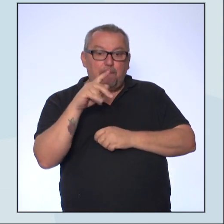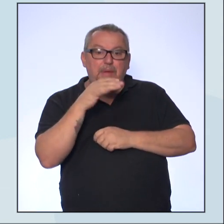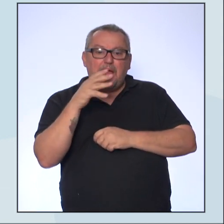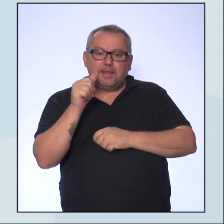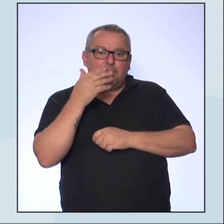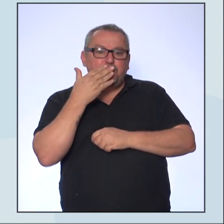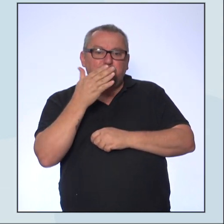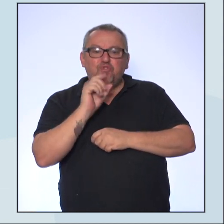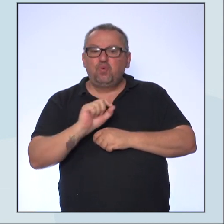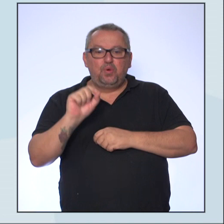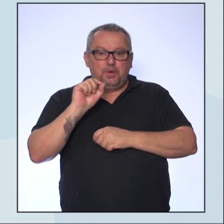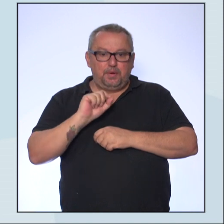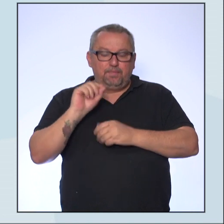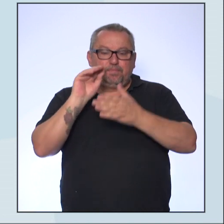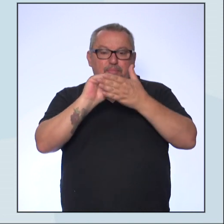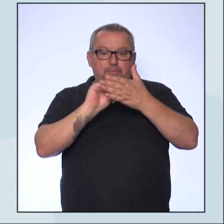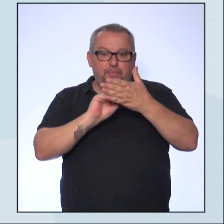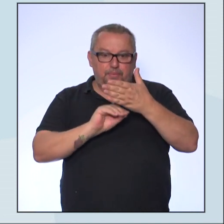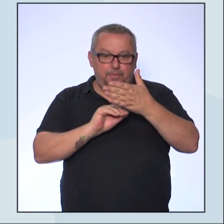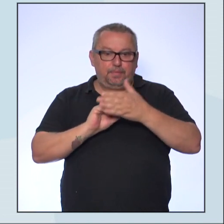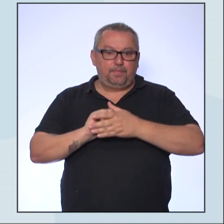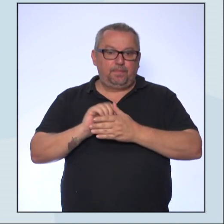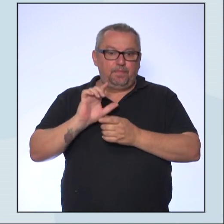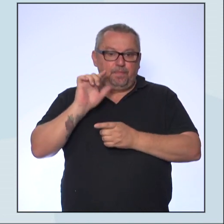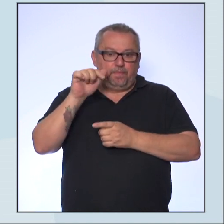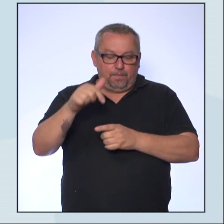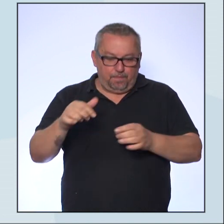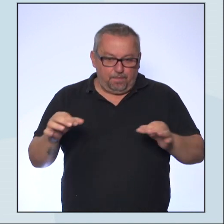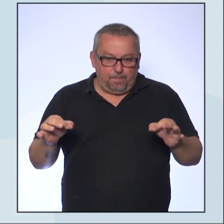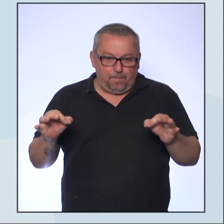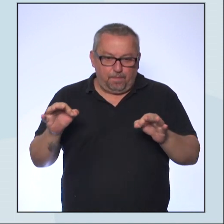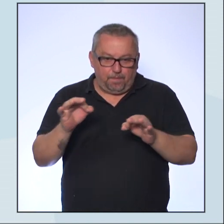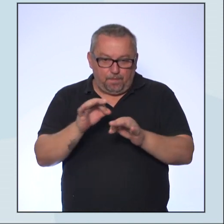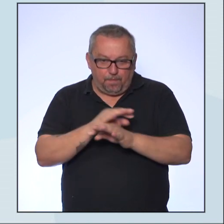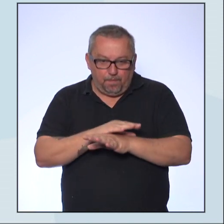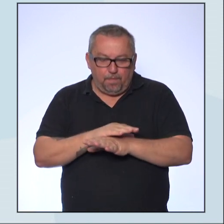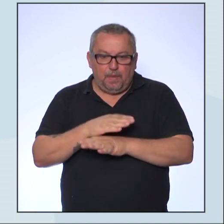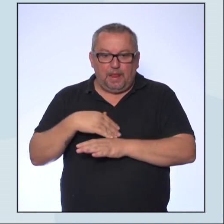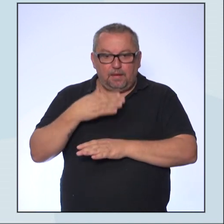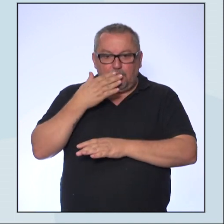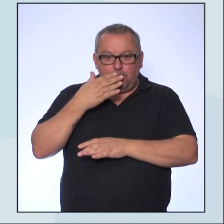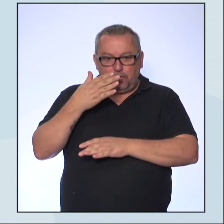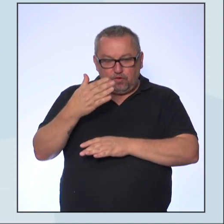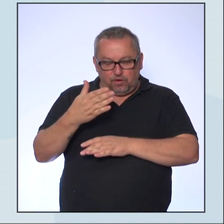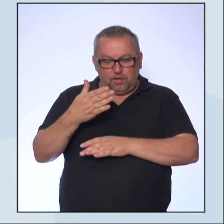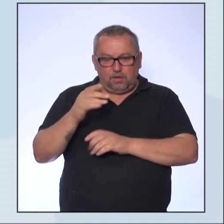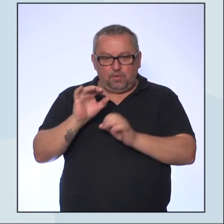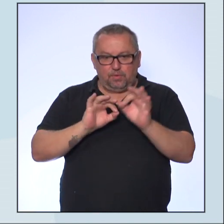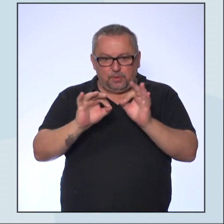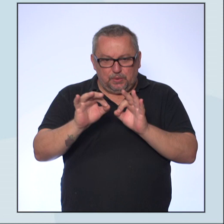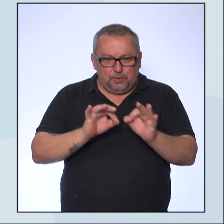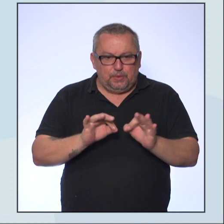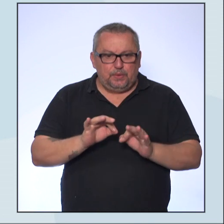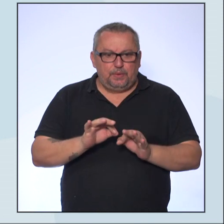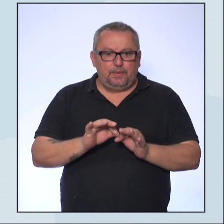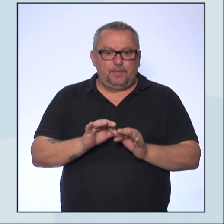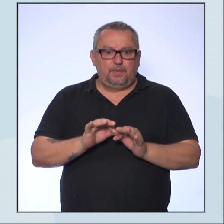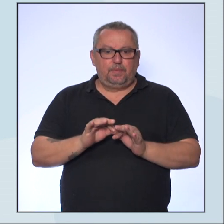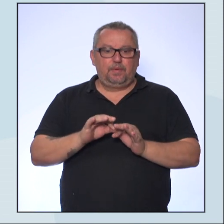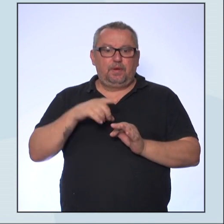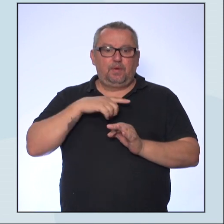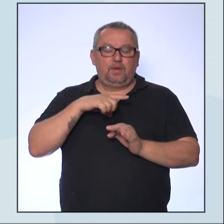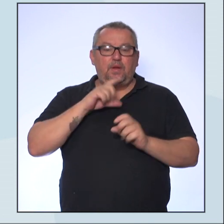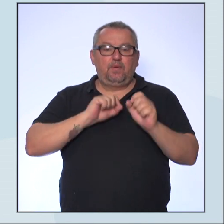uma ideia aí do que eu vou fazer. Perfeito. Depois que eu fizer esse pedido, né, ou realizar esse pedido de peças, eu tenho